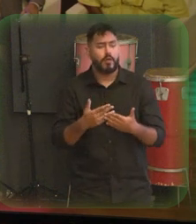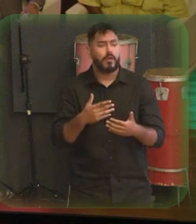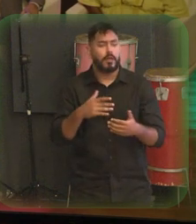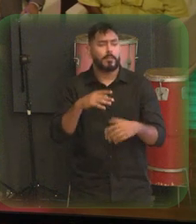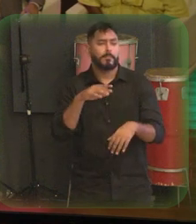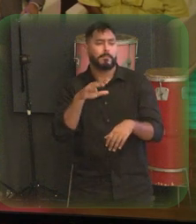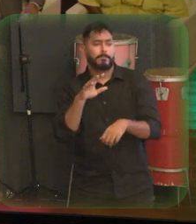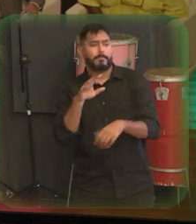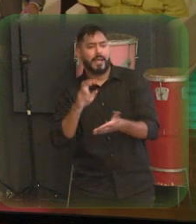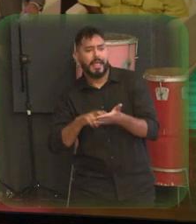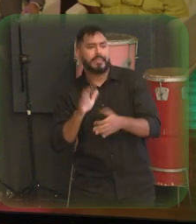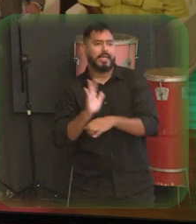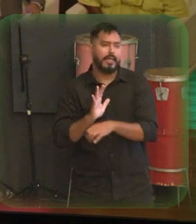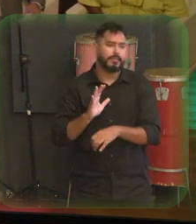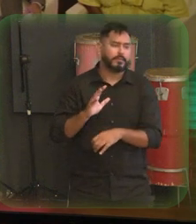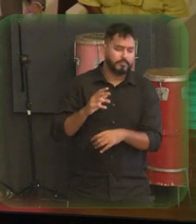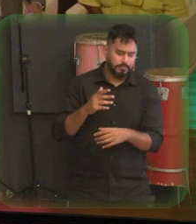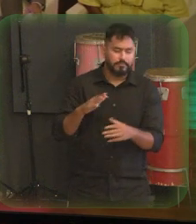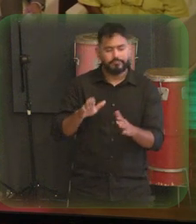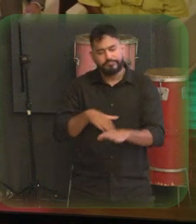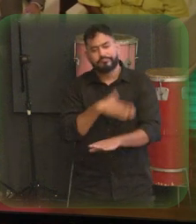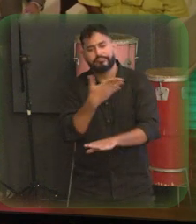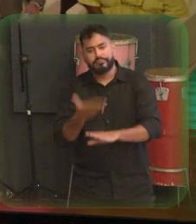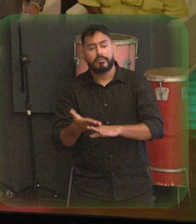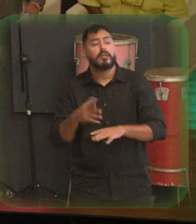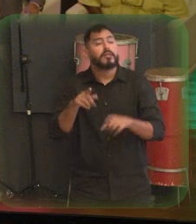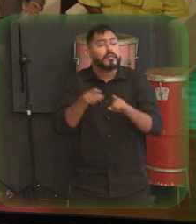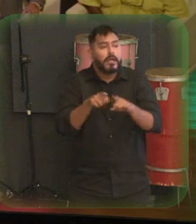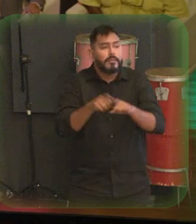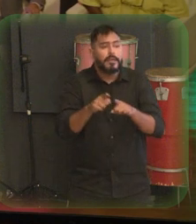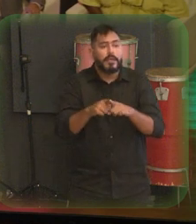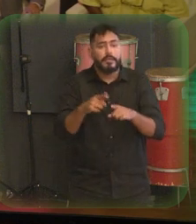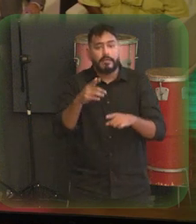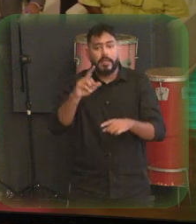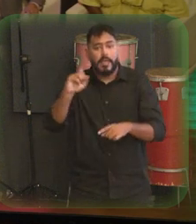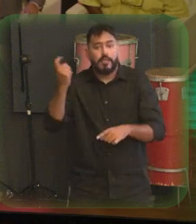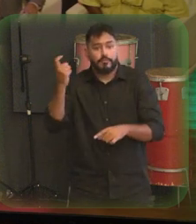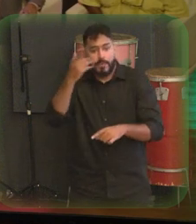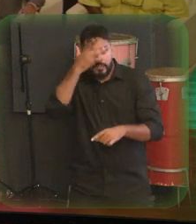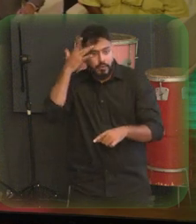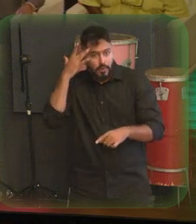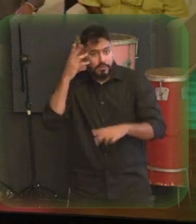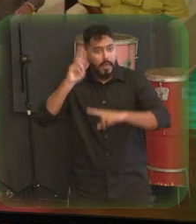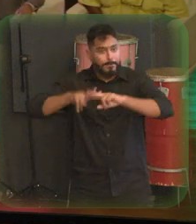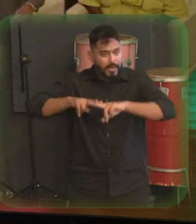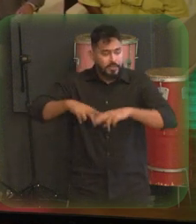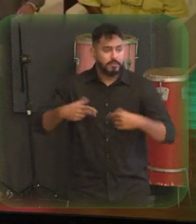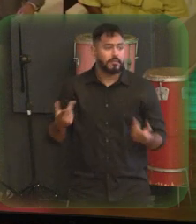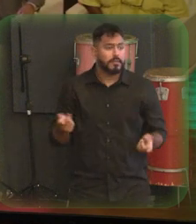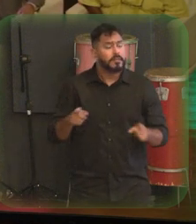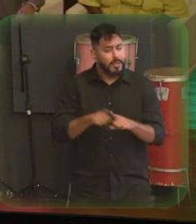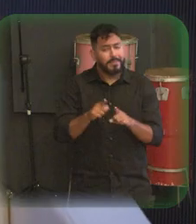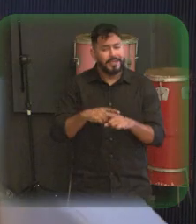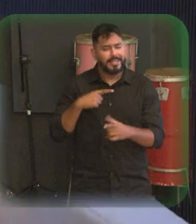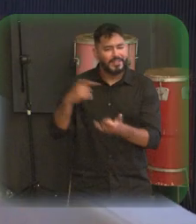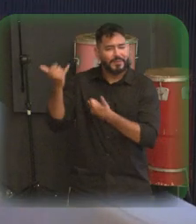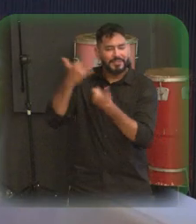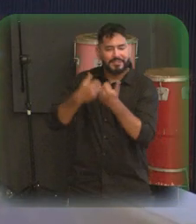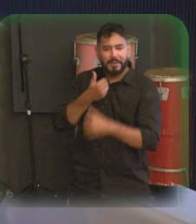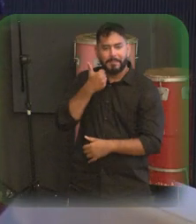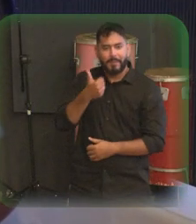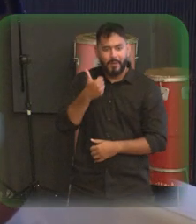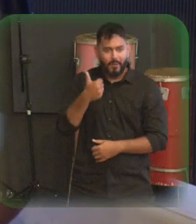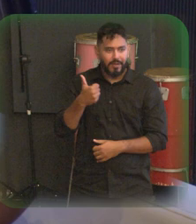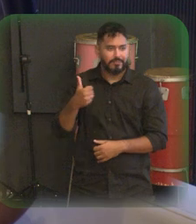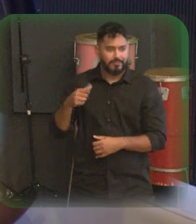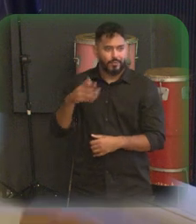escolas regulares, com o sistema penitenciário, com os egressos do sistema penitenciário. E tem notícia boa no governo federal. Disseram que quantas escolas técnicas eu